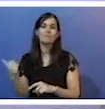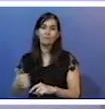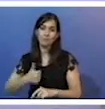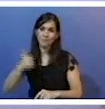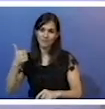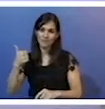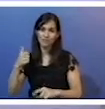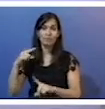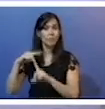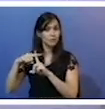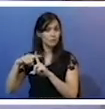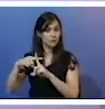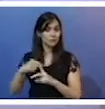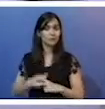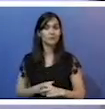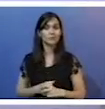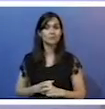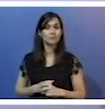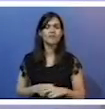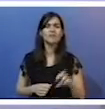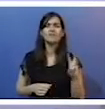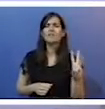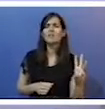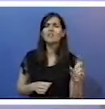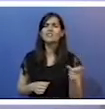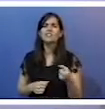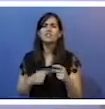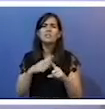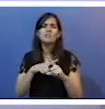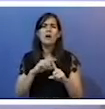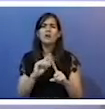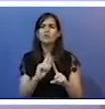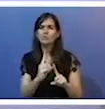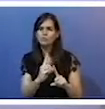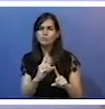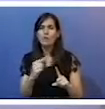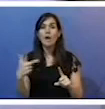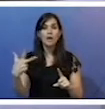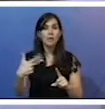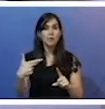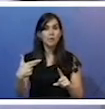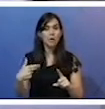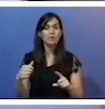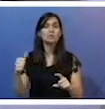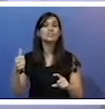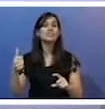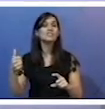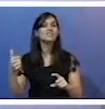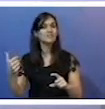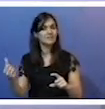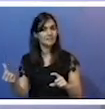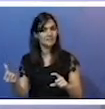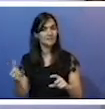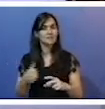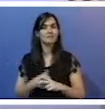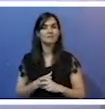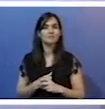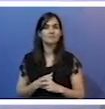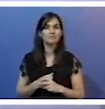então saiu aqui ó 3 x mais 1 eu ia quatro quadrada 4 x 4 e 16